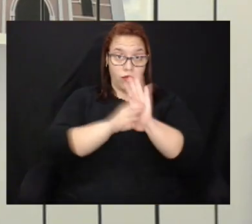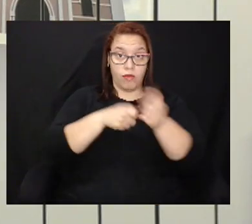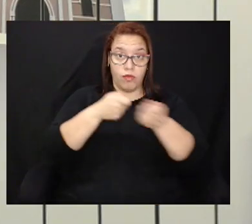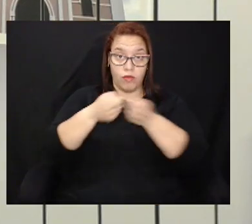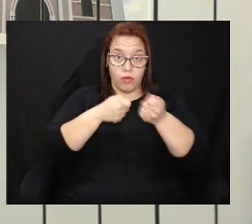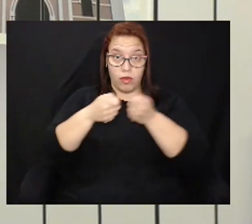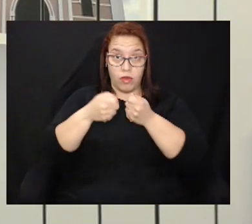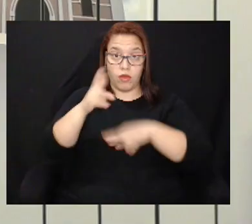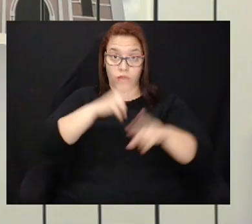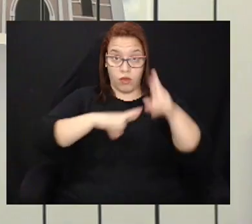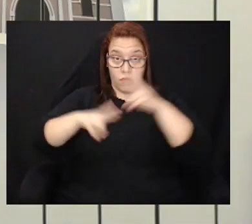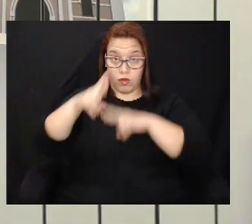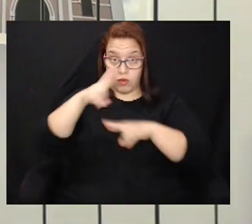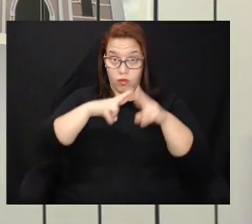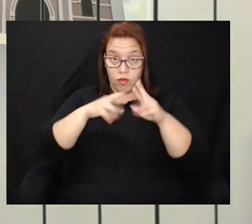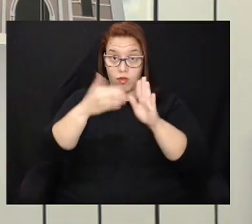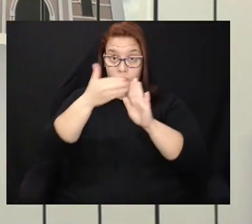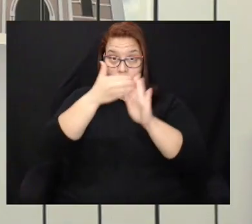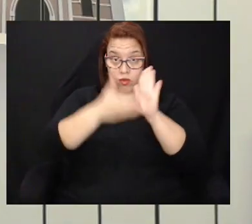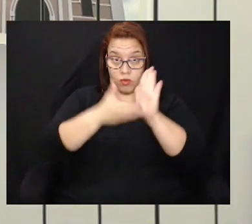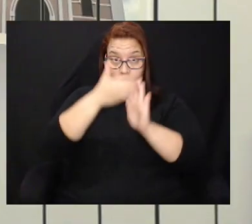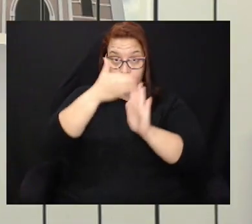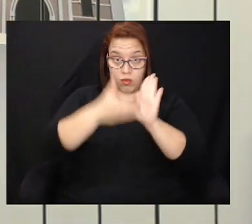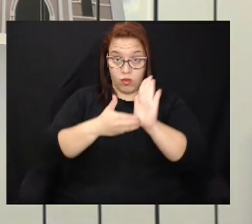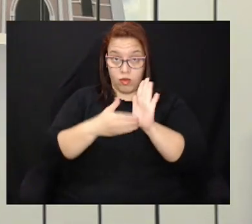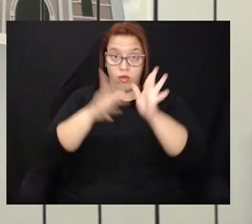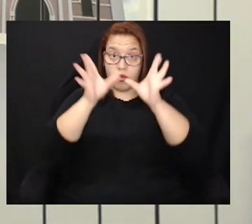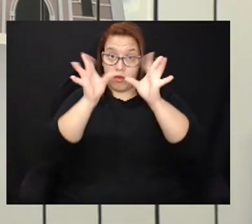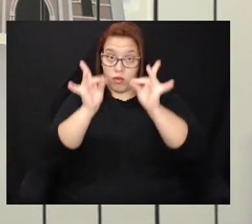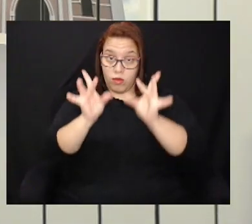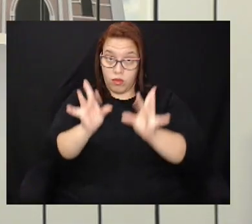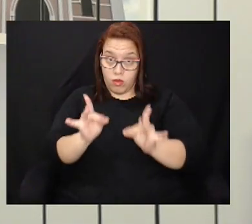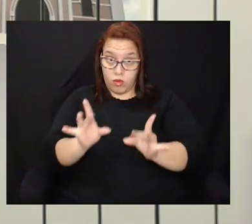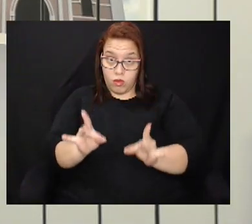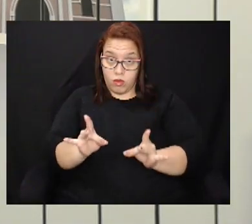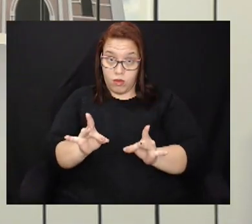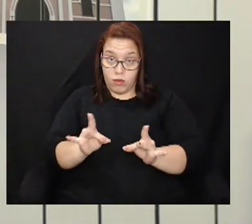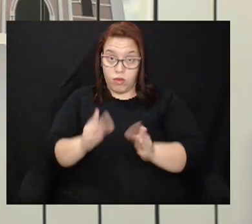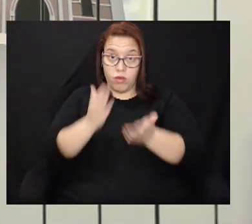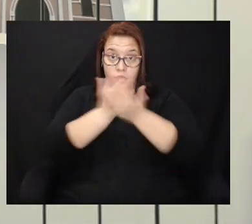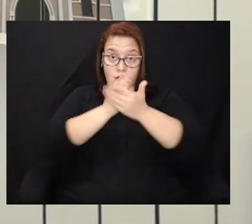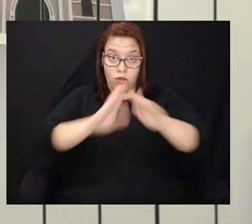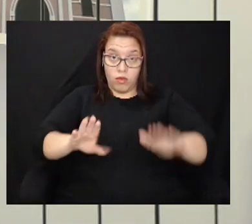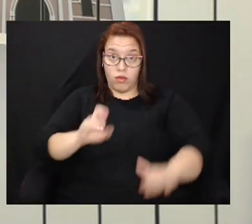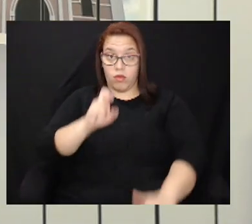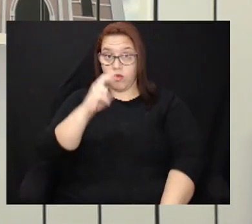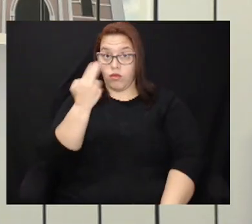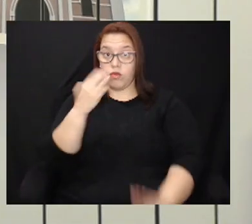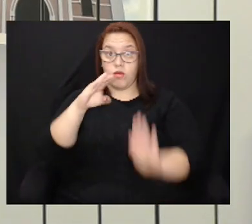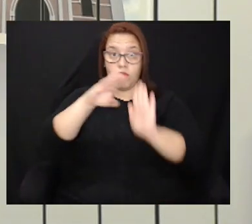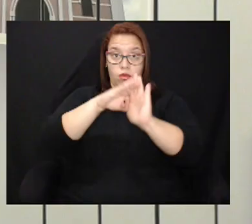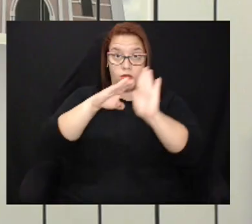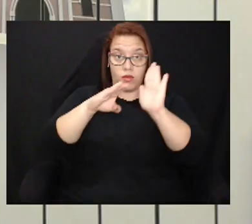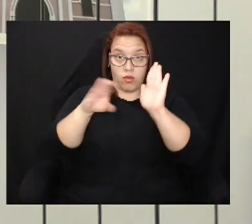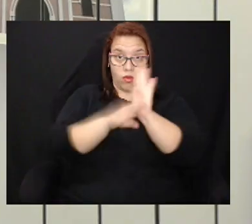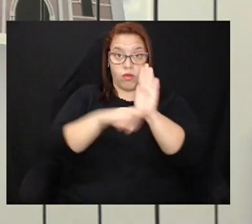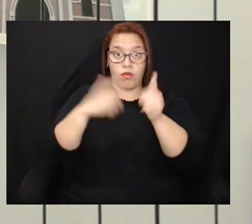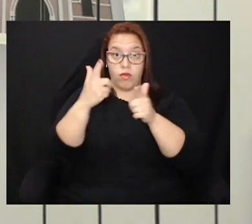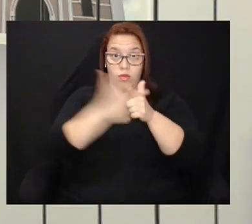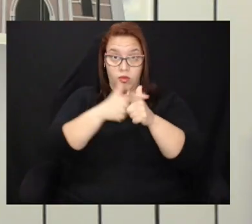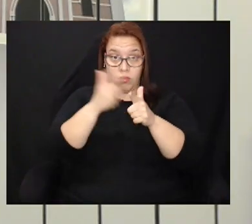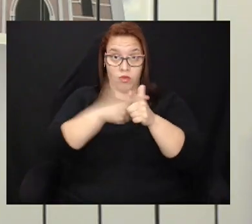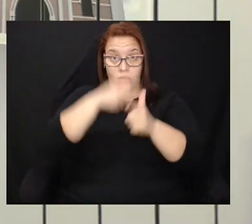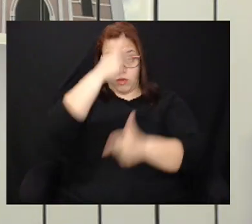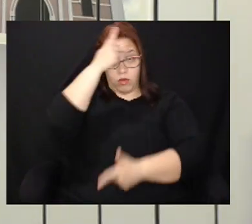que estabelece condições especiais para a quitação ou parcelamento de débitos para pessoas